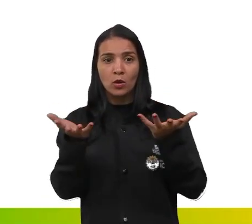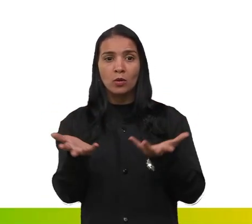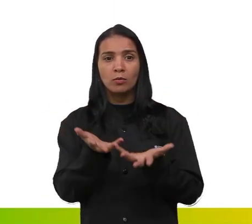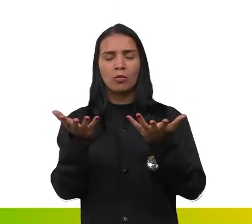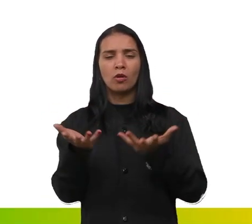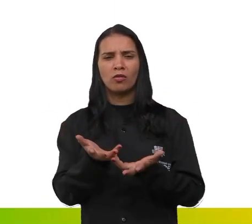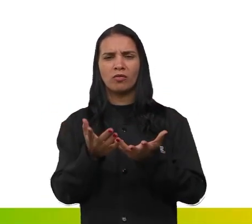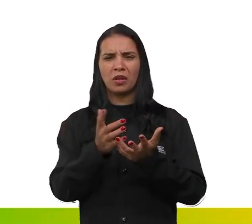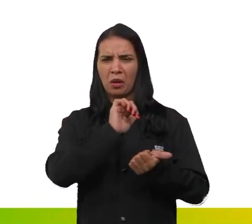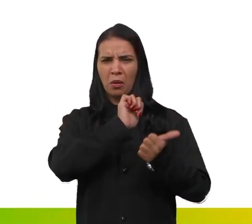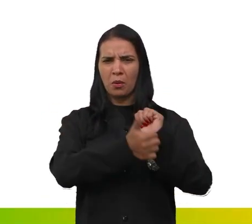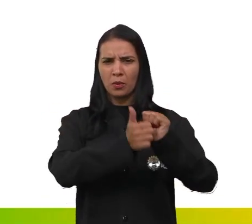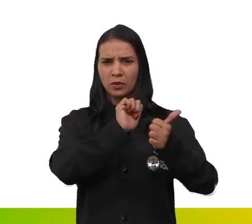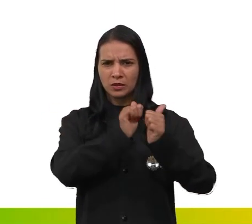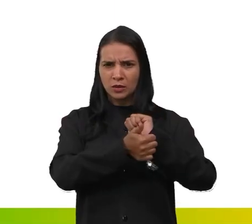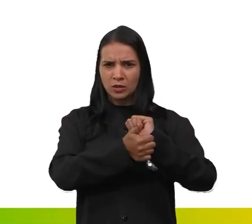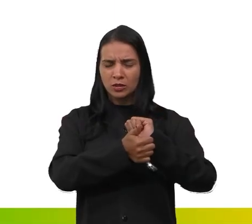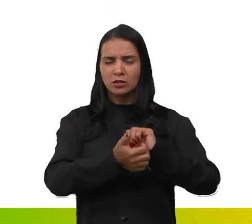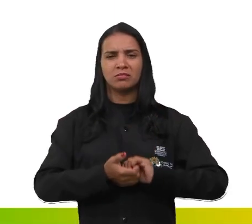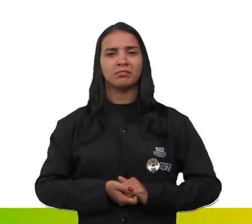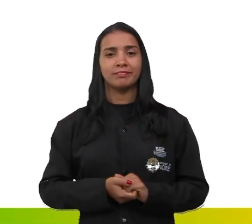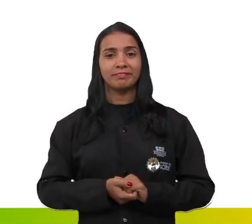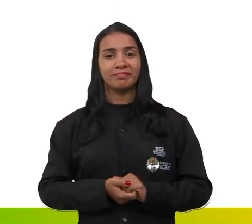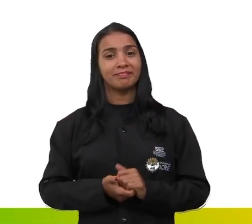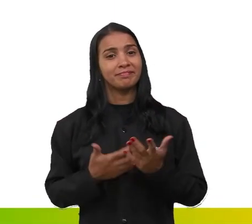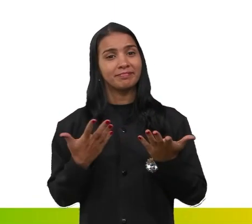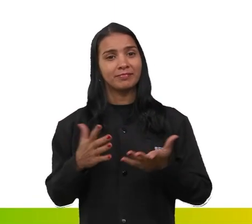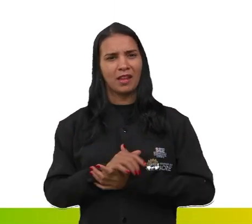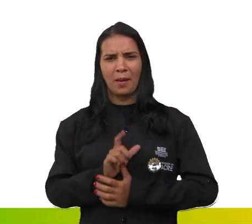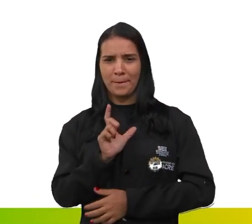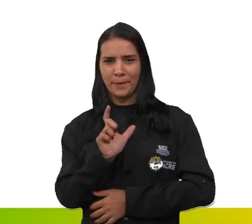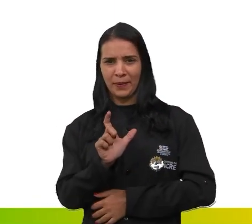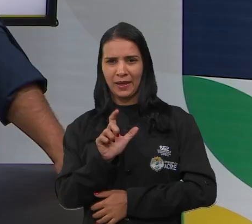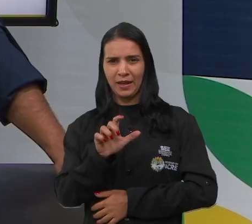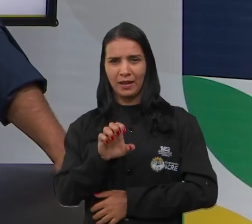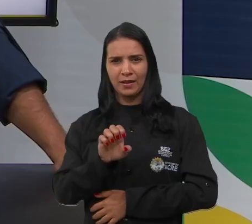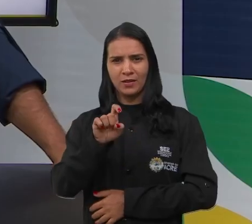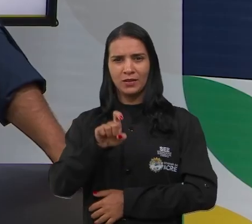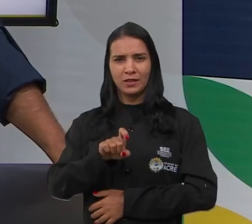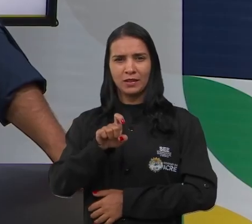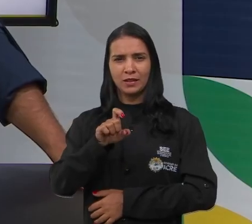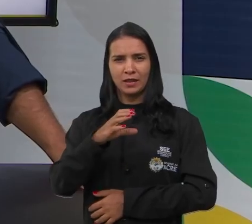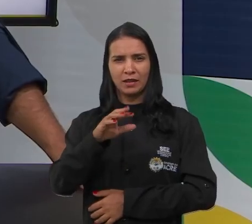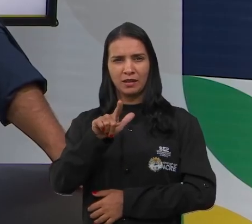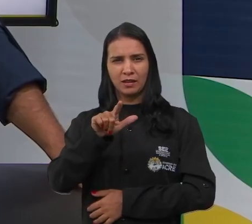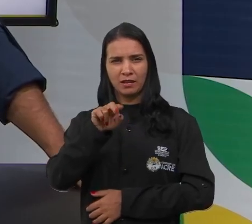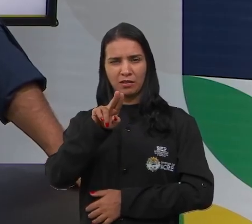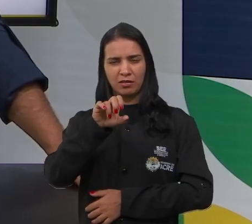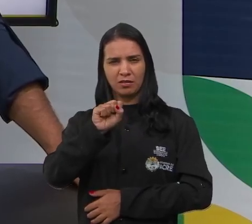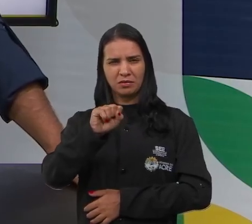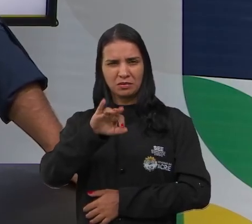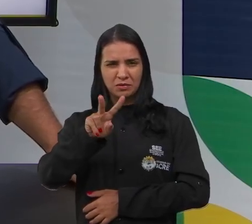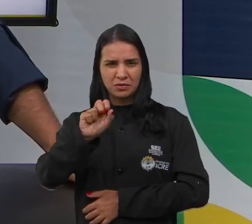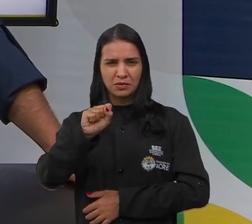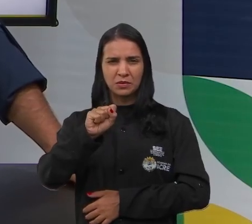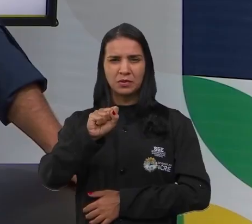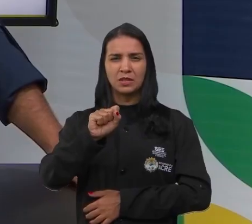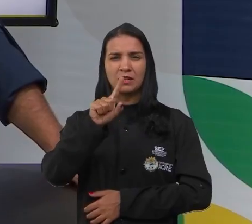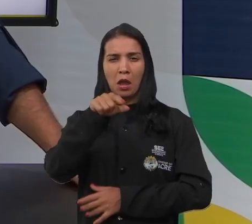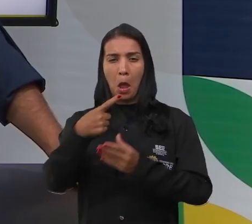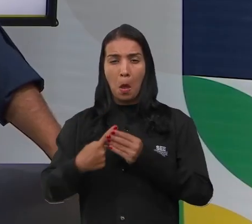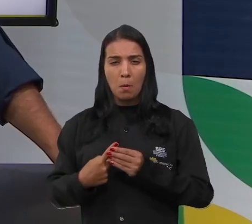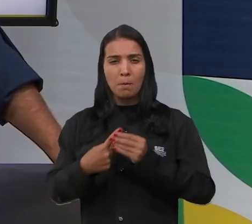rendimento esportivo. Exclusivamente. Então, a política pública, eu só quero apenas